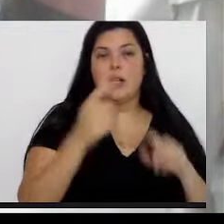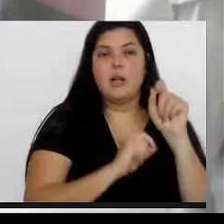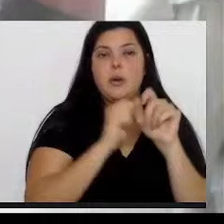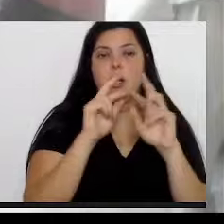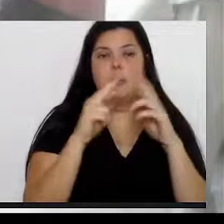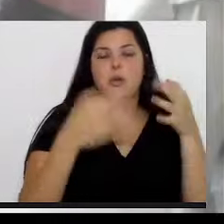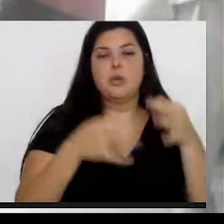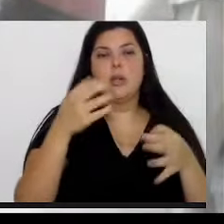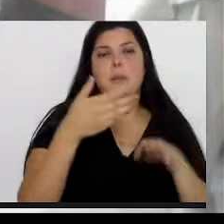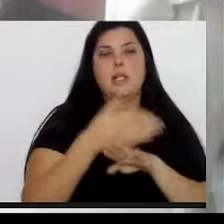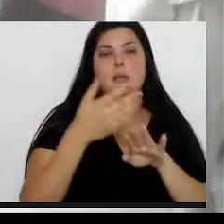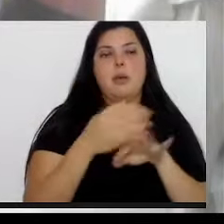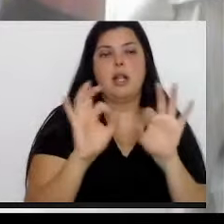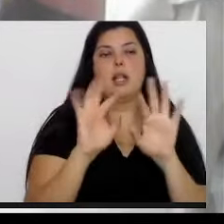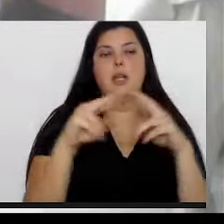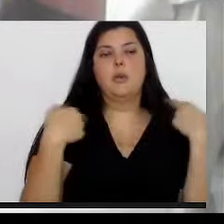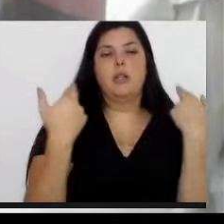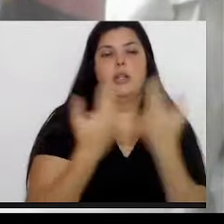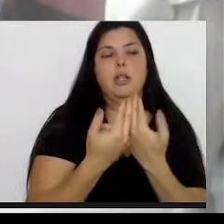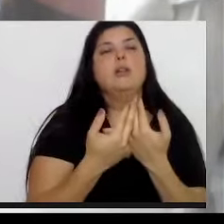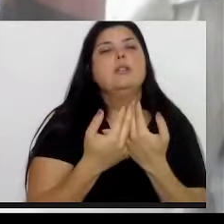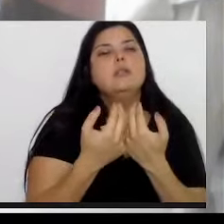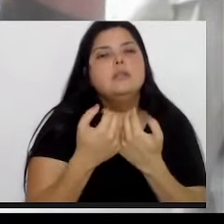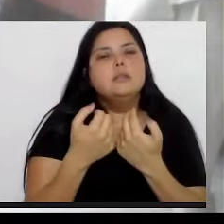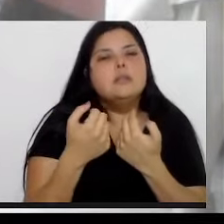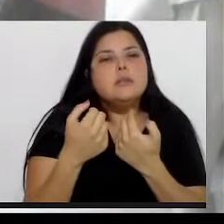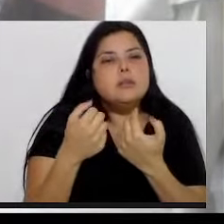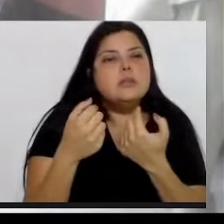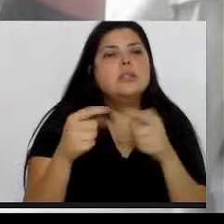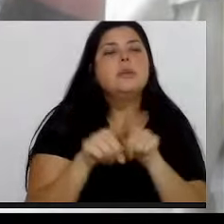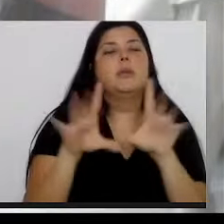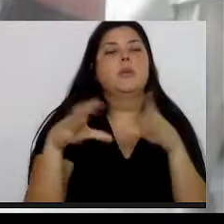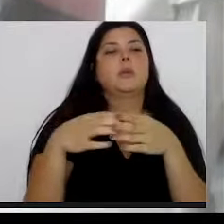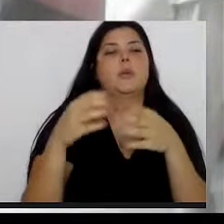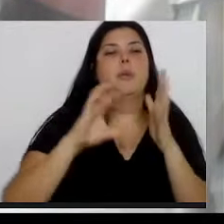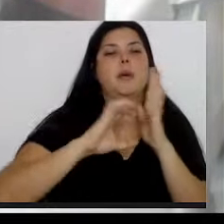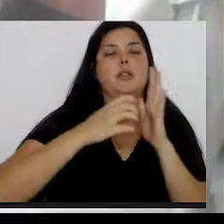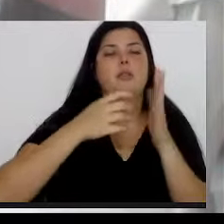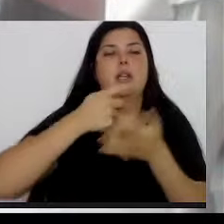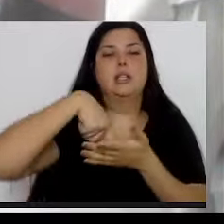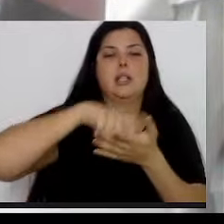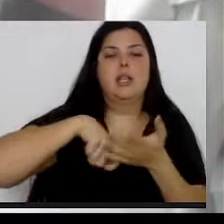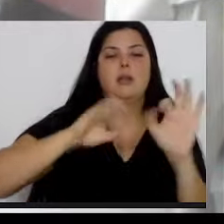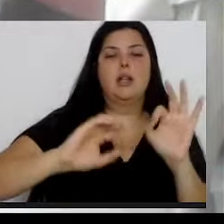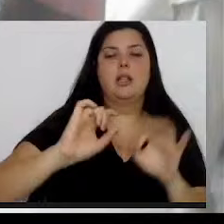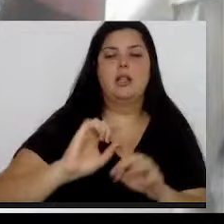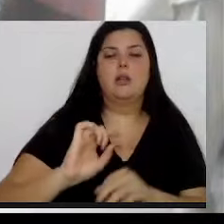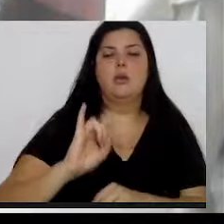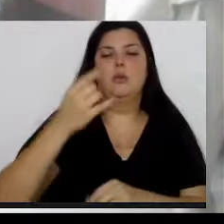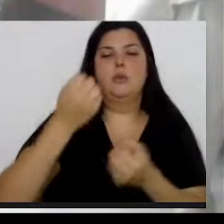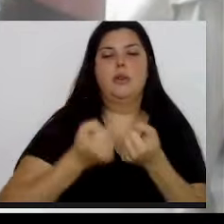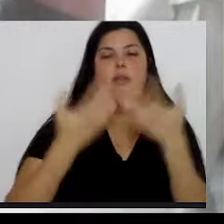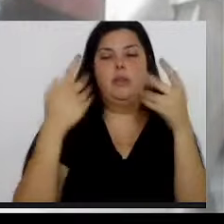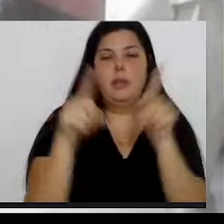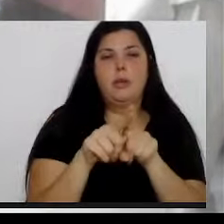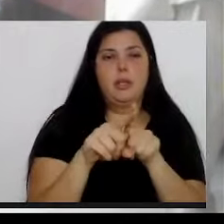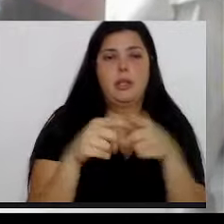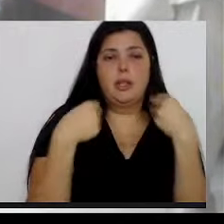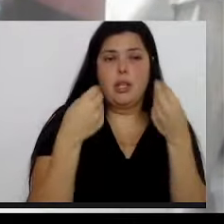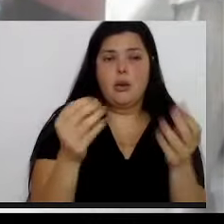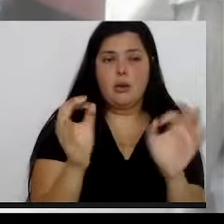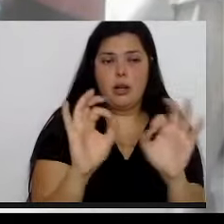não participaram de reuniões ou da própria convenção partidária, que não assinaram ata desse último evento, que não entregaram